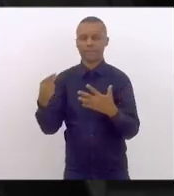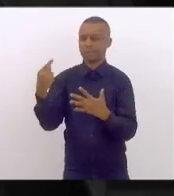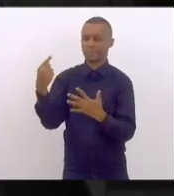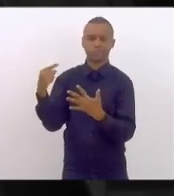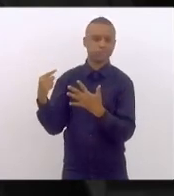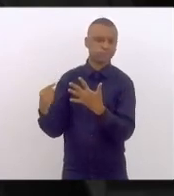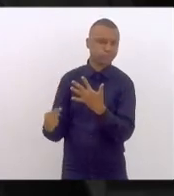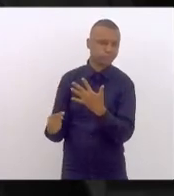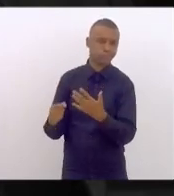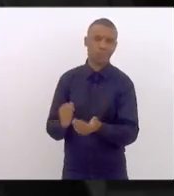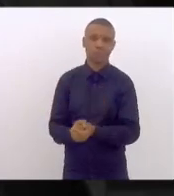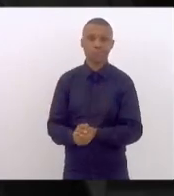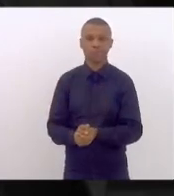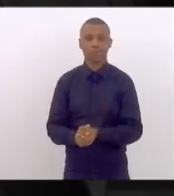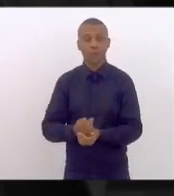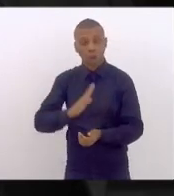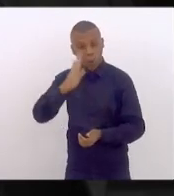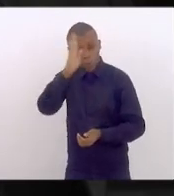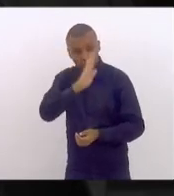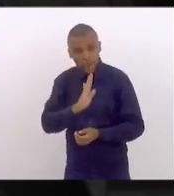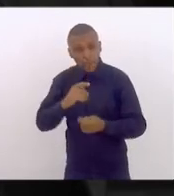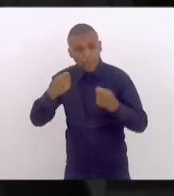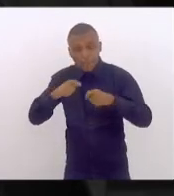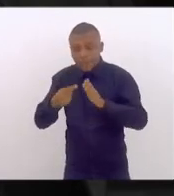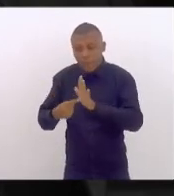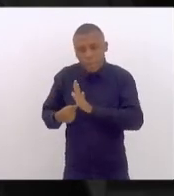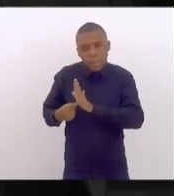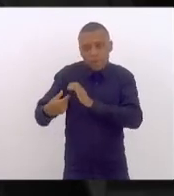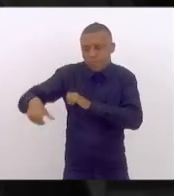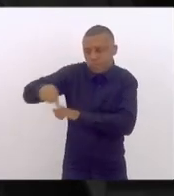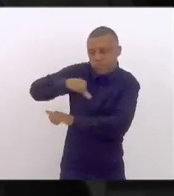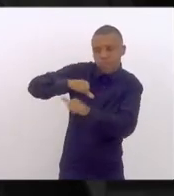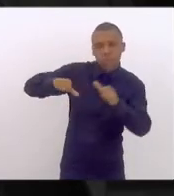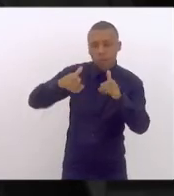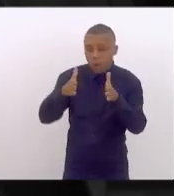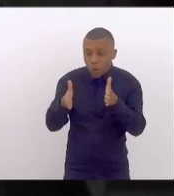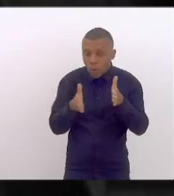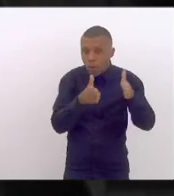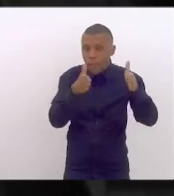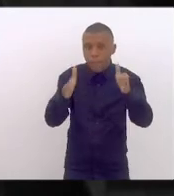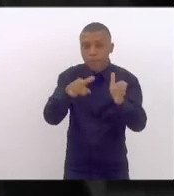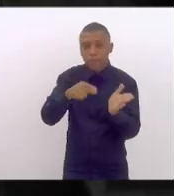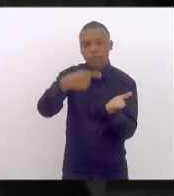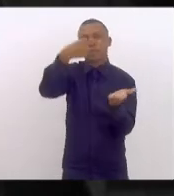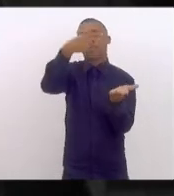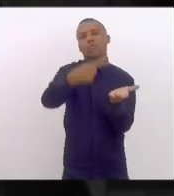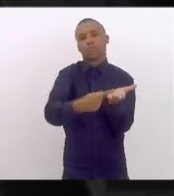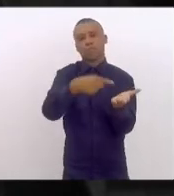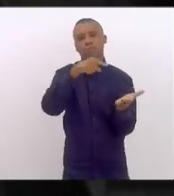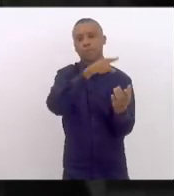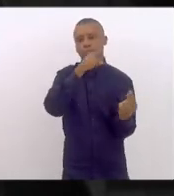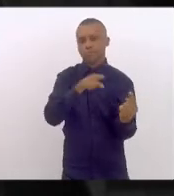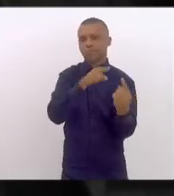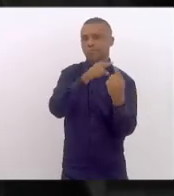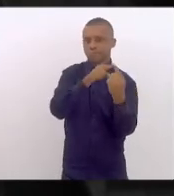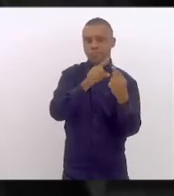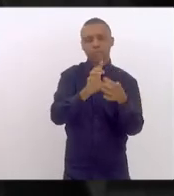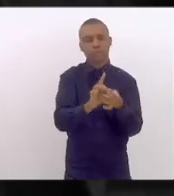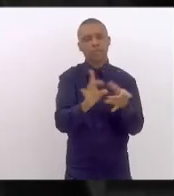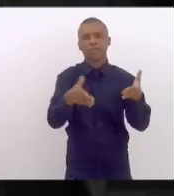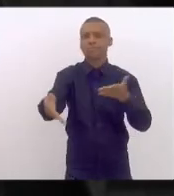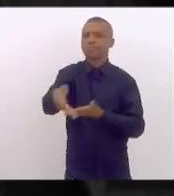ou o Brasil retoma né a ponta na direção da retomada desta agenda democrática republicana